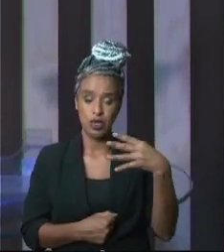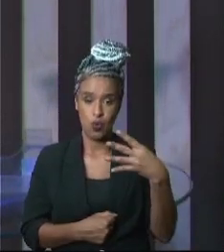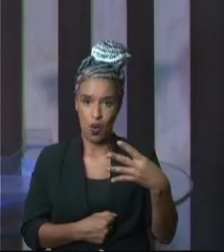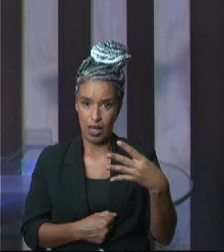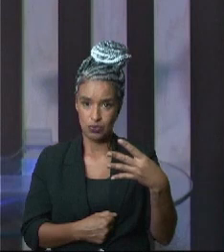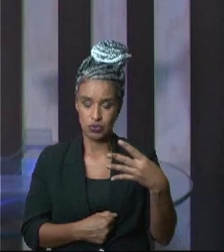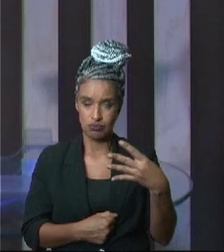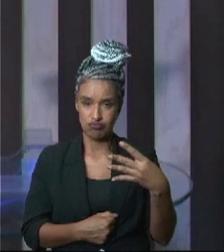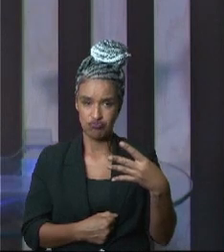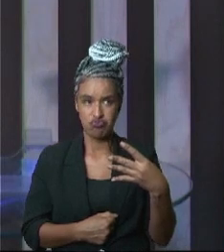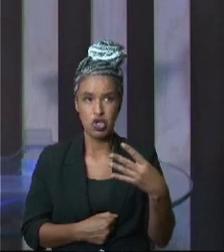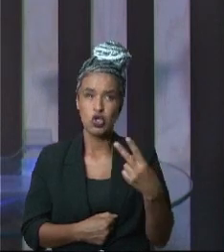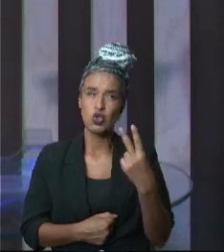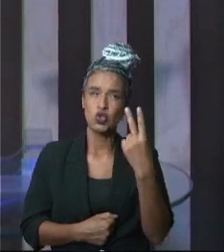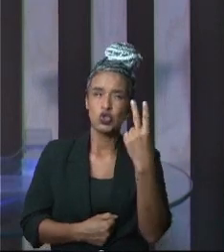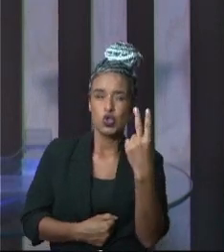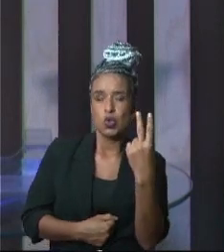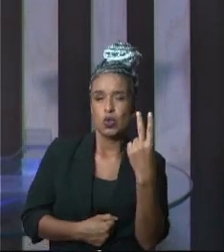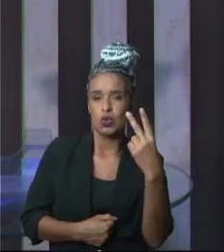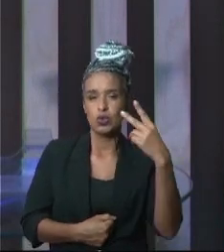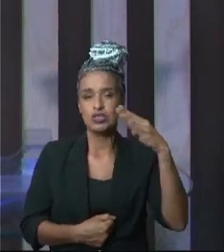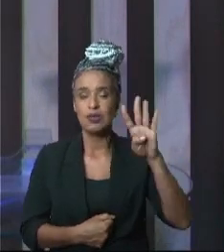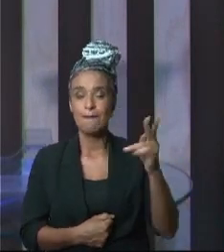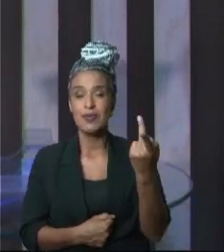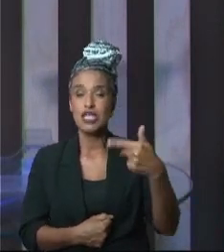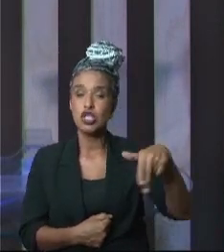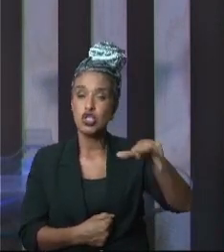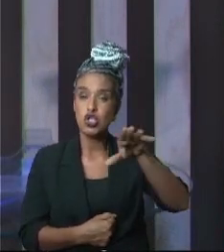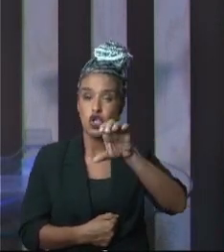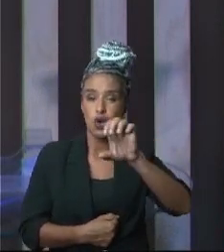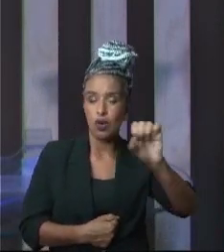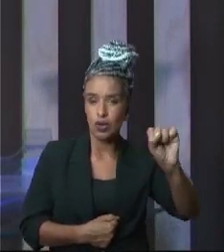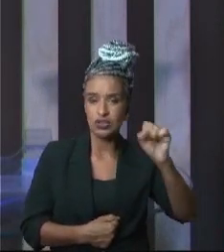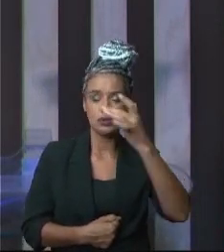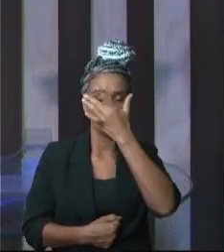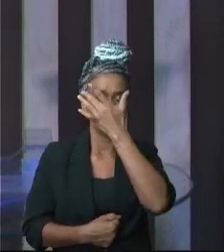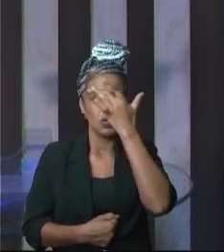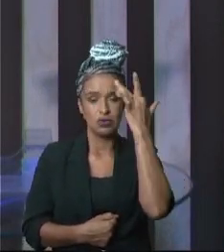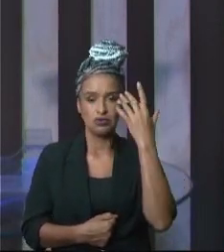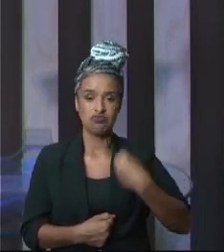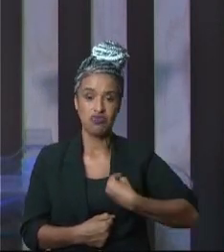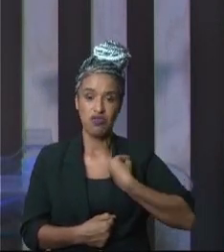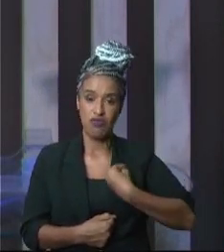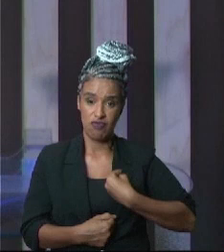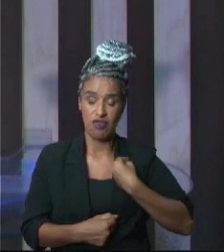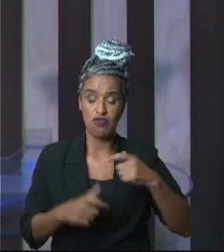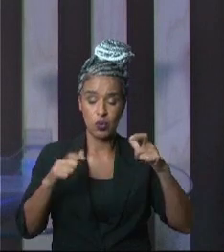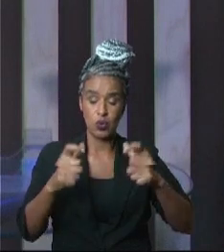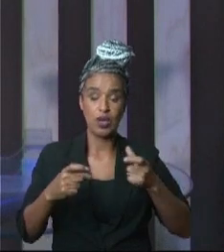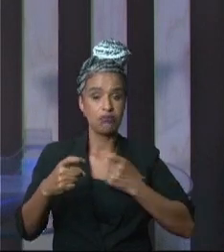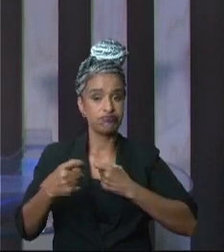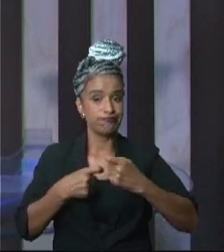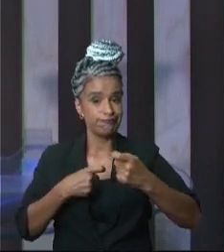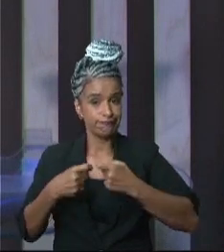ou seja, 2 bilhões de pessoas, vivem em países afetados por conflito.